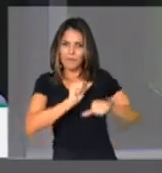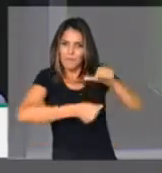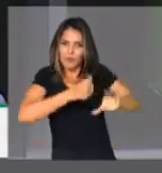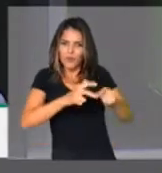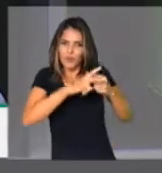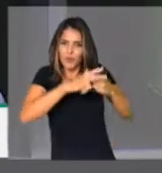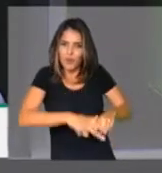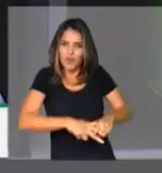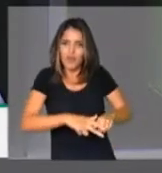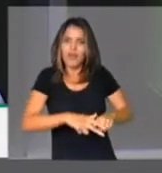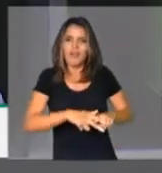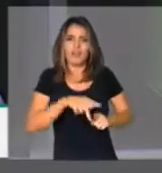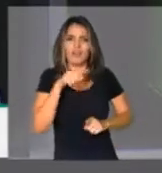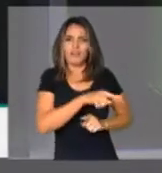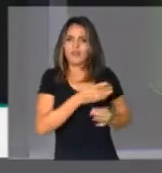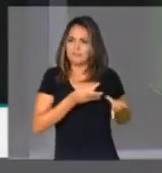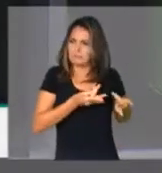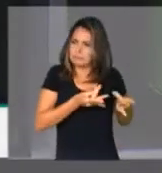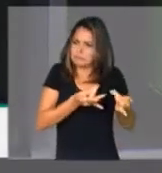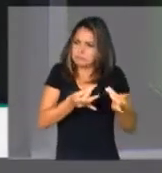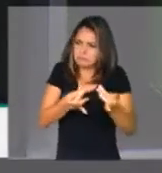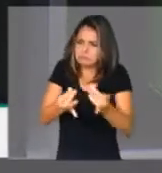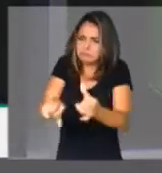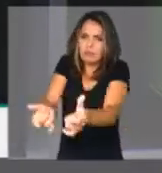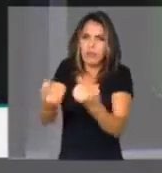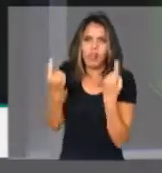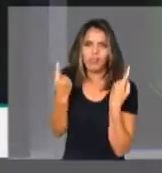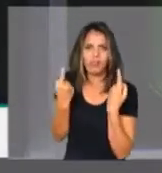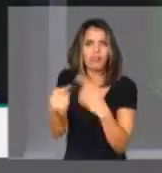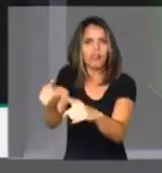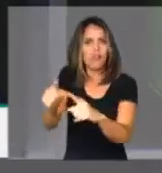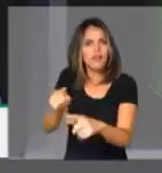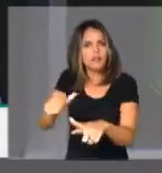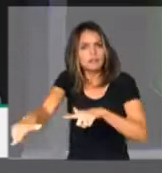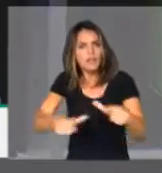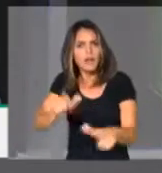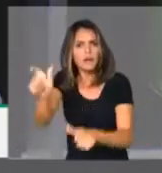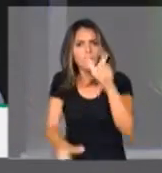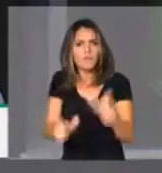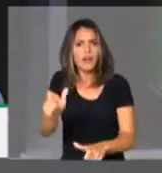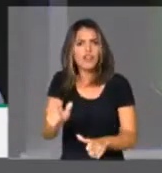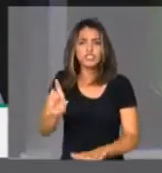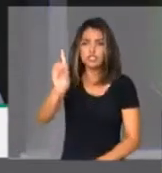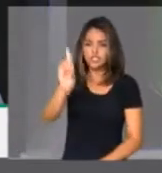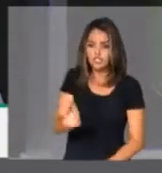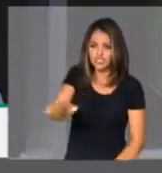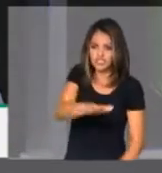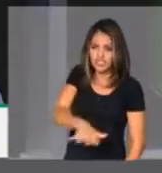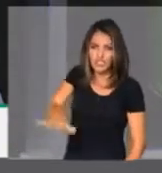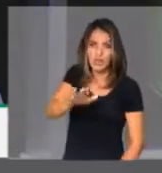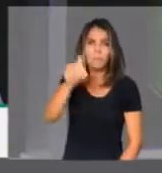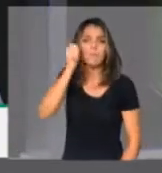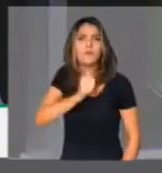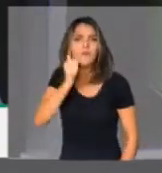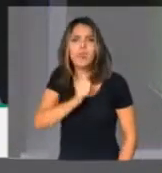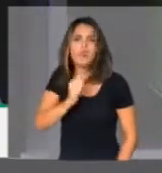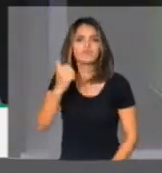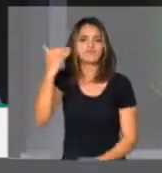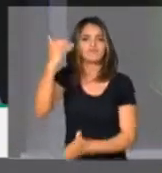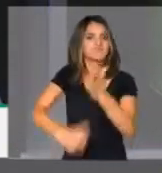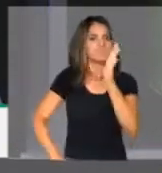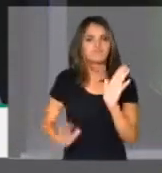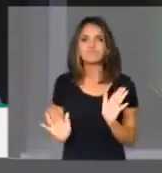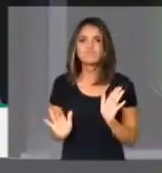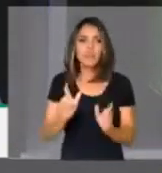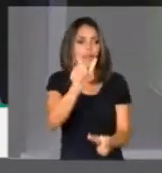ele esfola os trabalhadores e que ele retira direitos das mulheres,